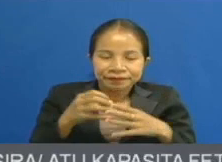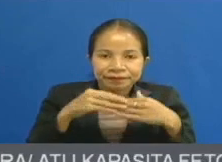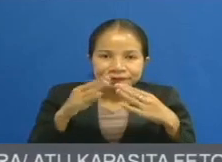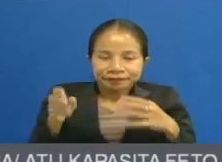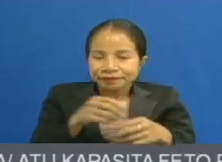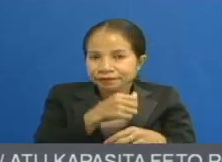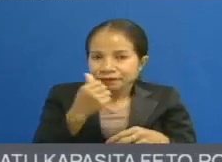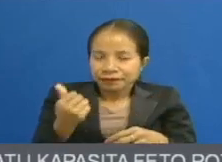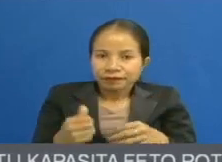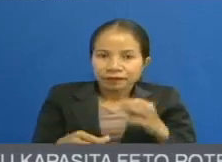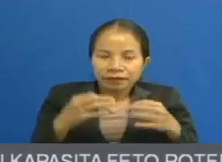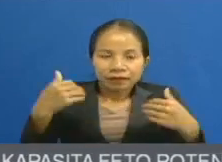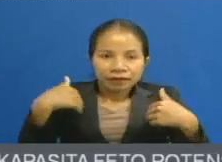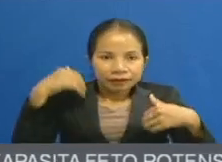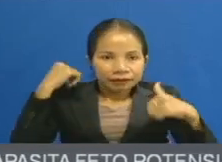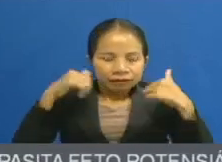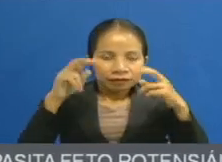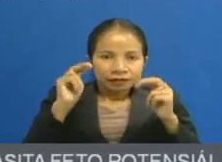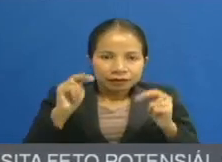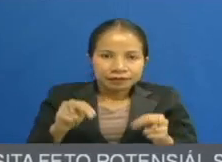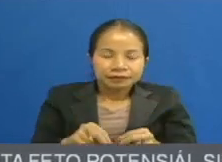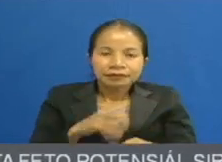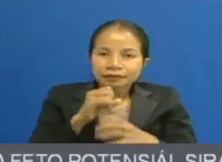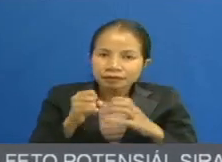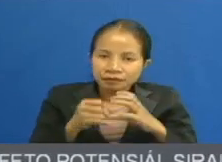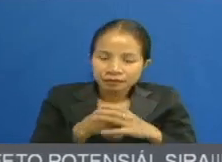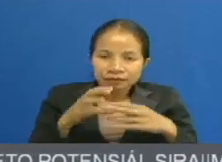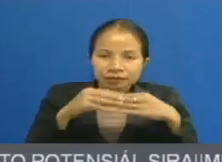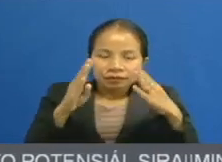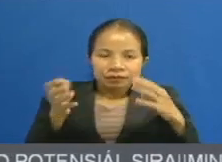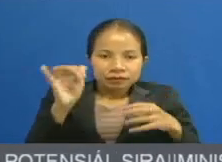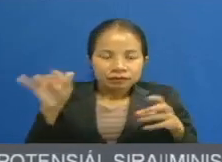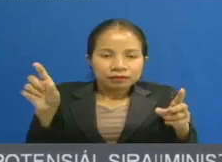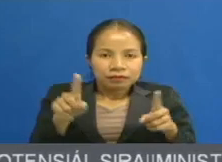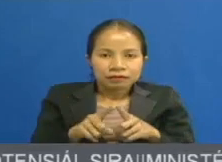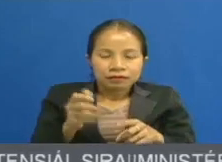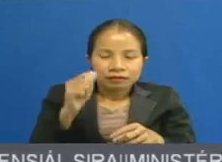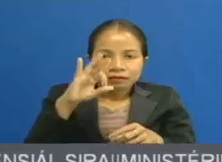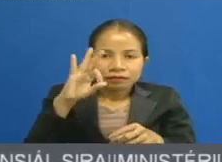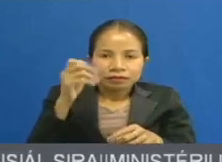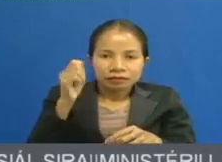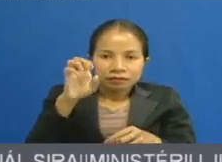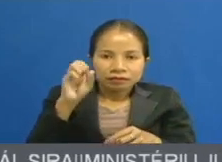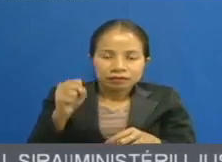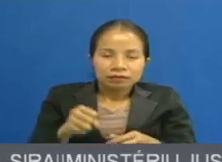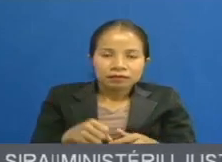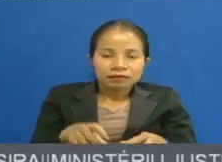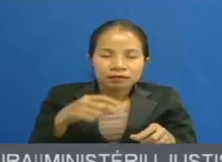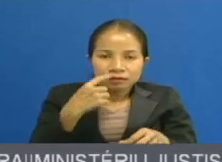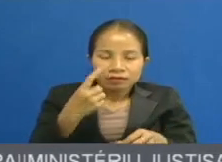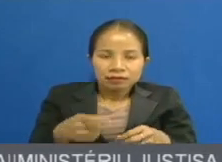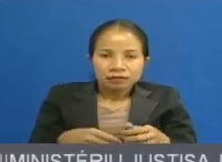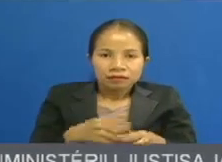cero. Se a atividade não precisa de autoridade, precisa envolver a autoridade cero nessa defesa. Nia reforça,